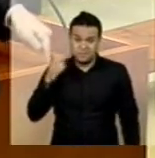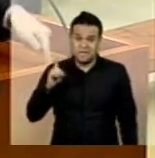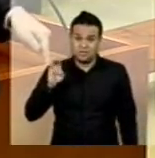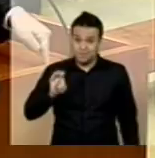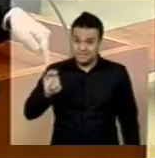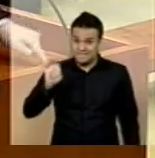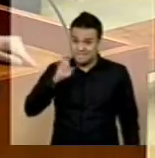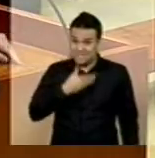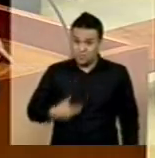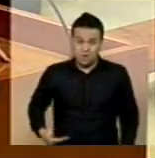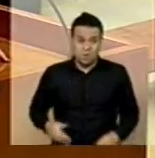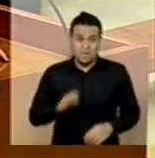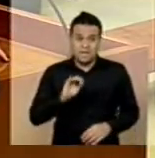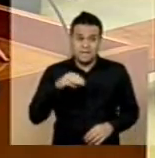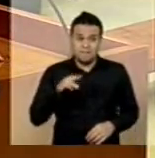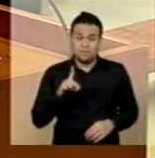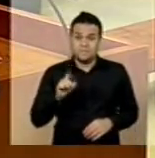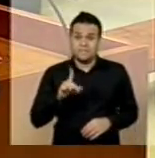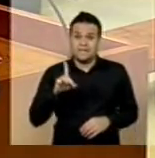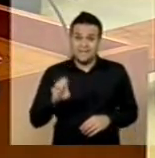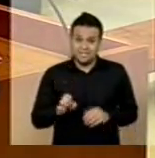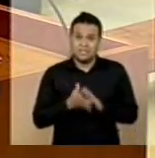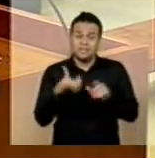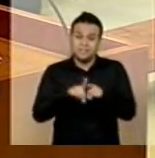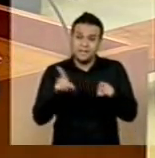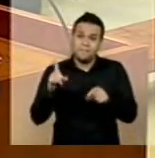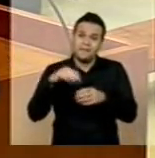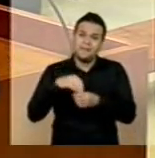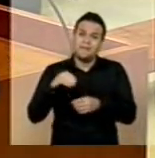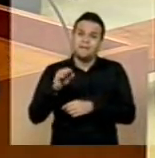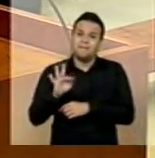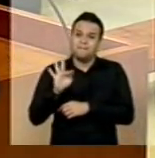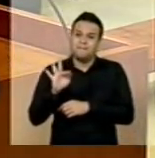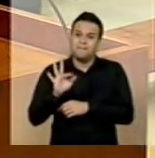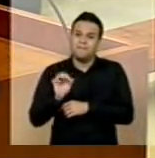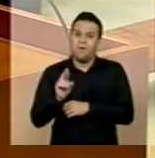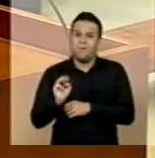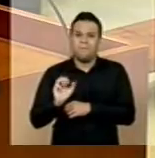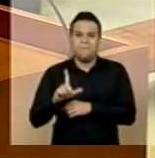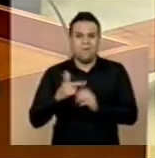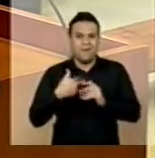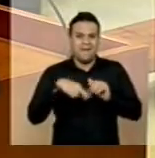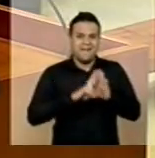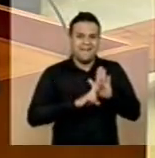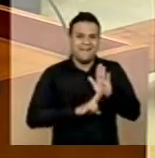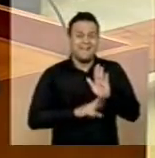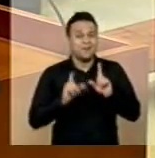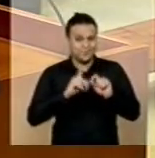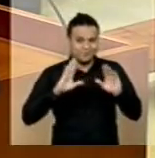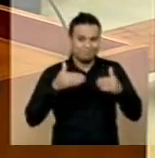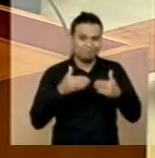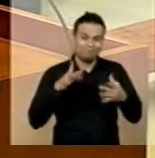as imunidades materiais, mas também as imunidades formais. E esta regra foi a regra com base na